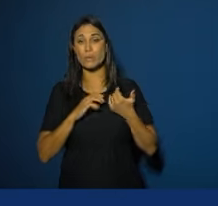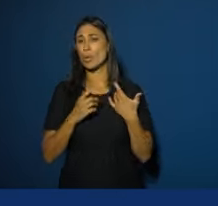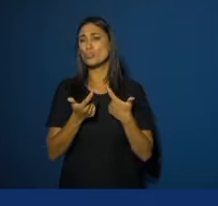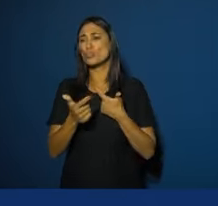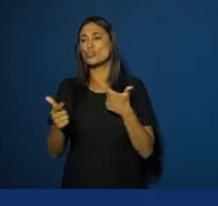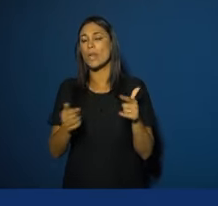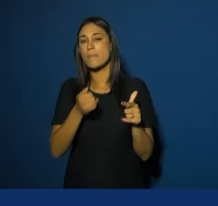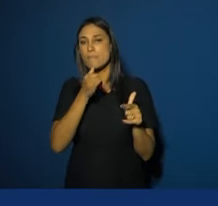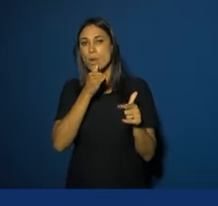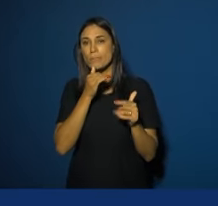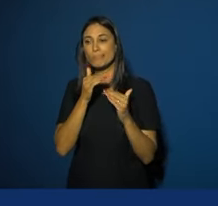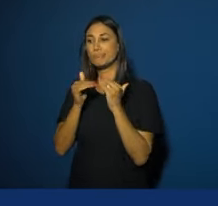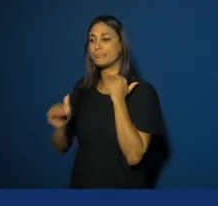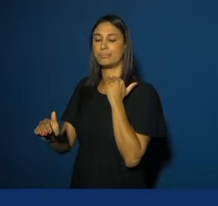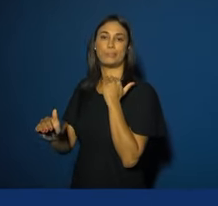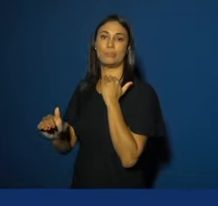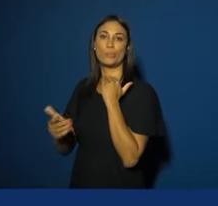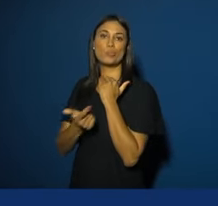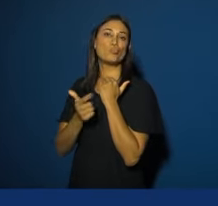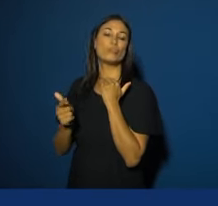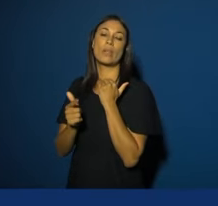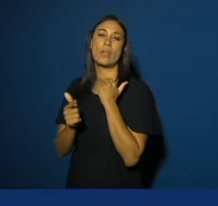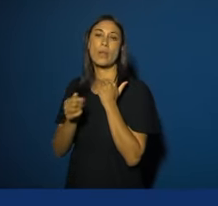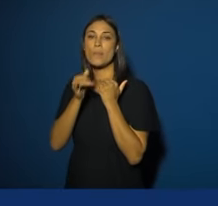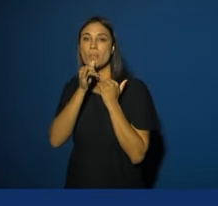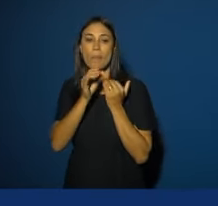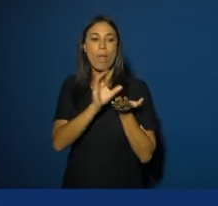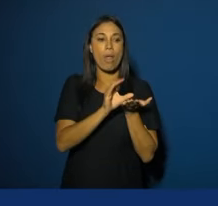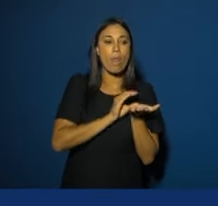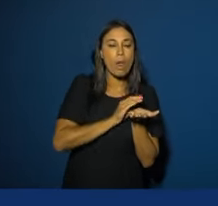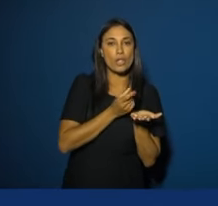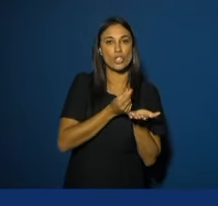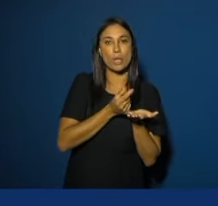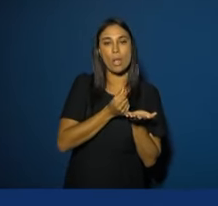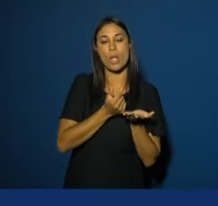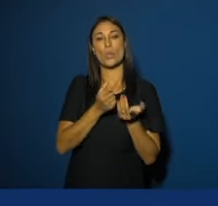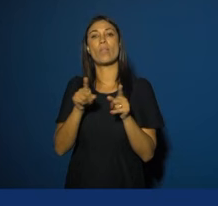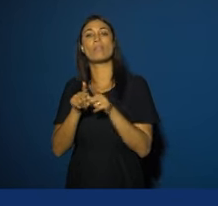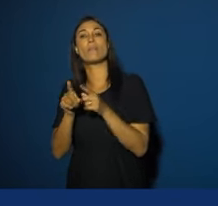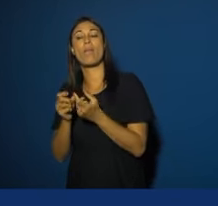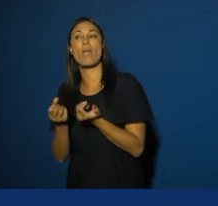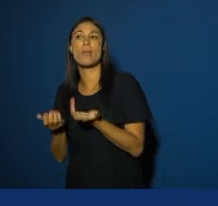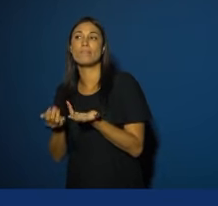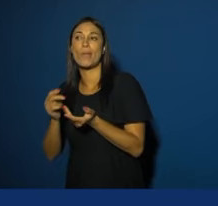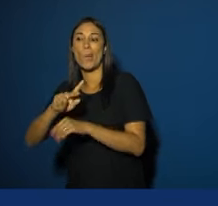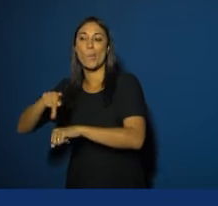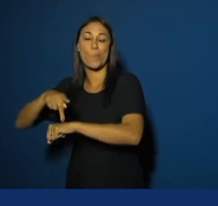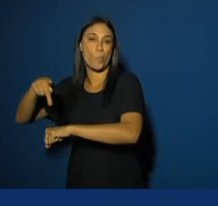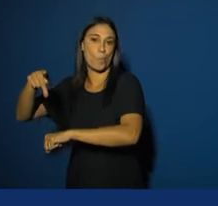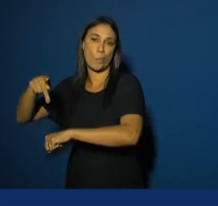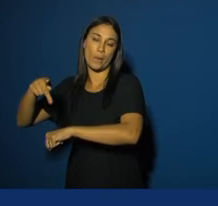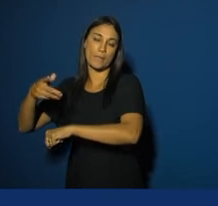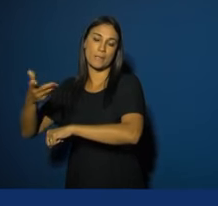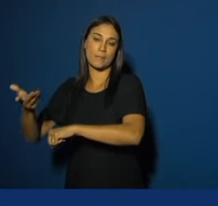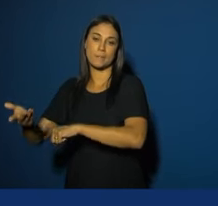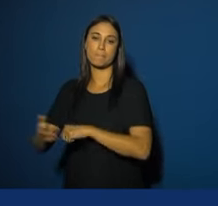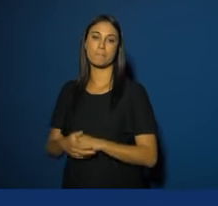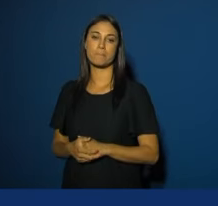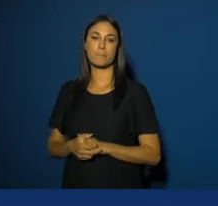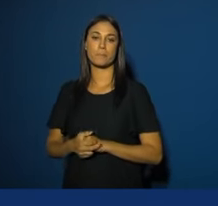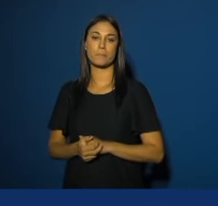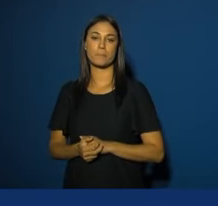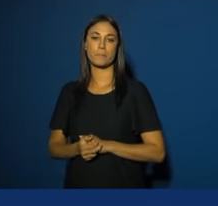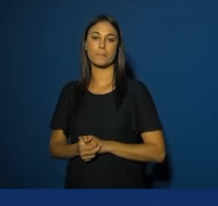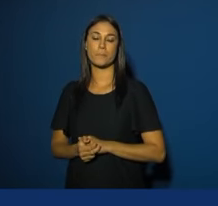há incongruência eh entre ganhar dinheiro e o país eh